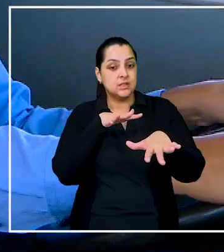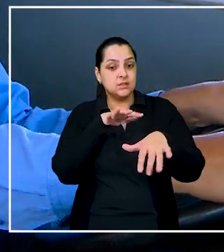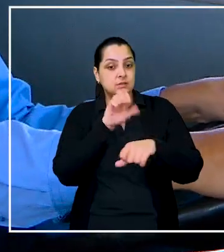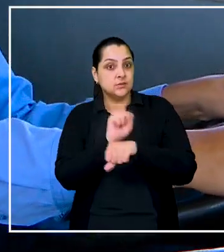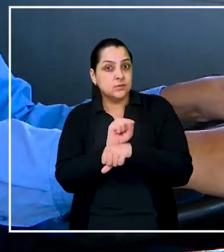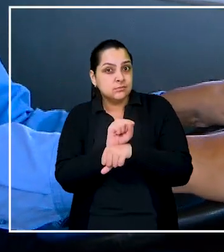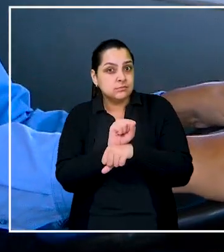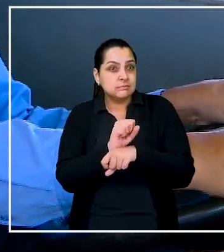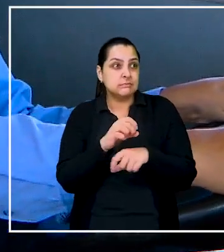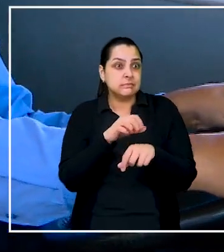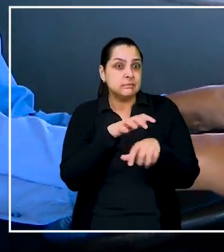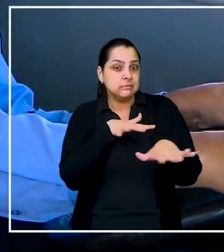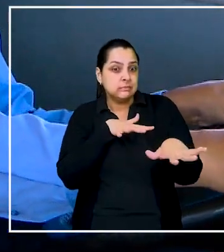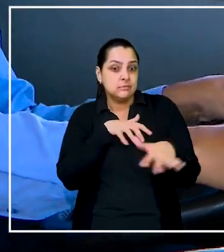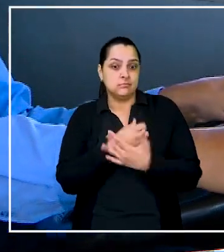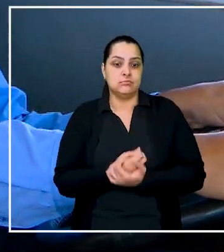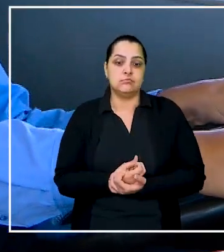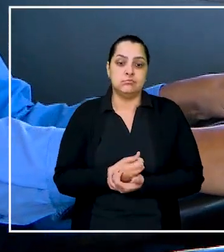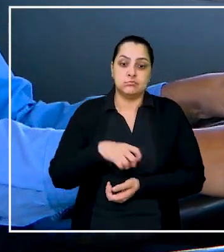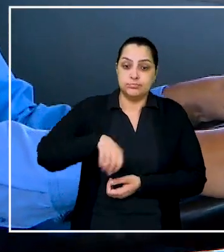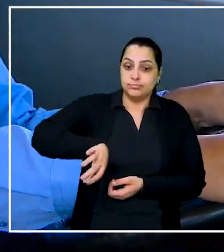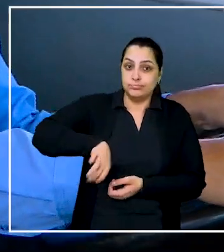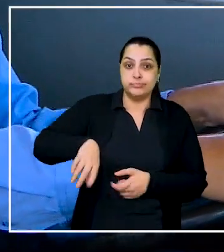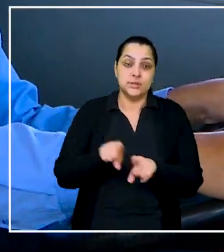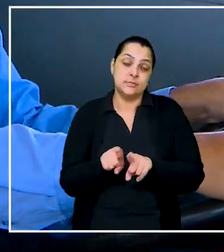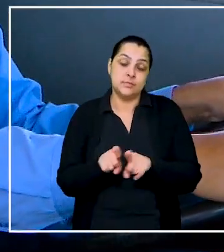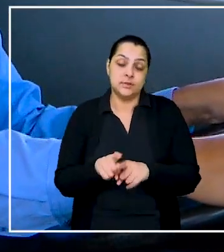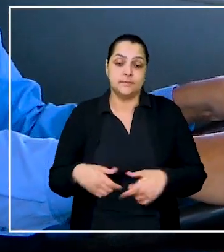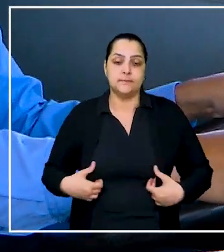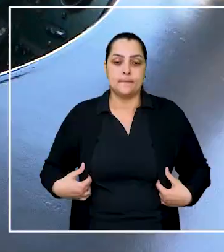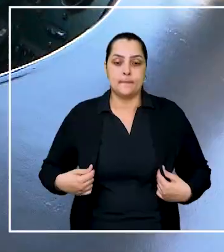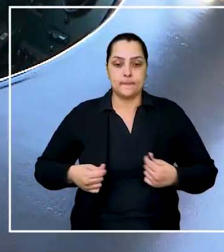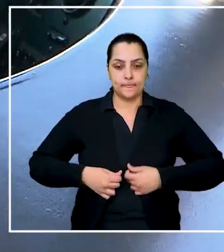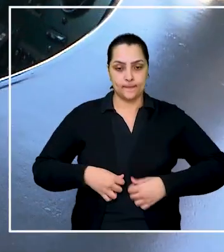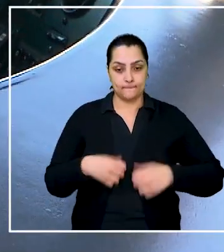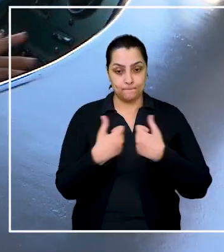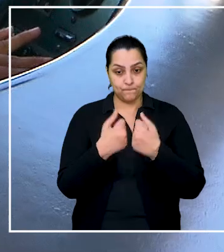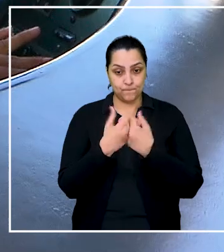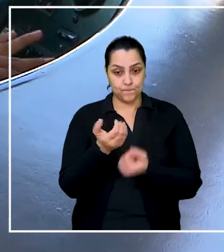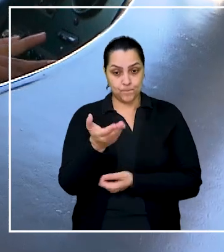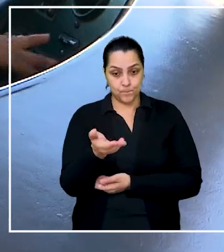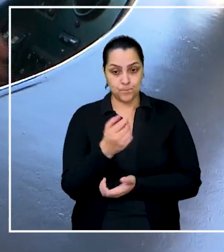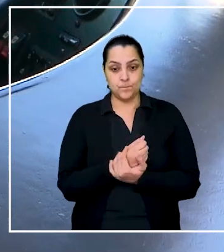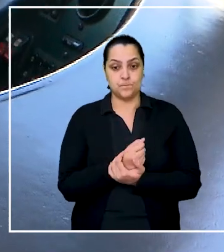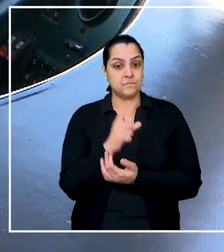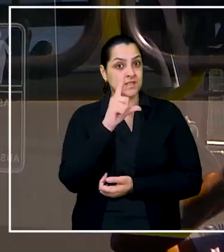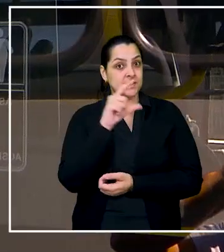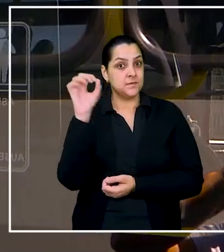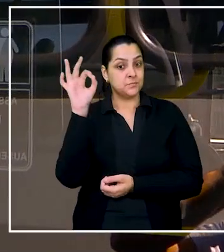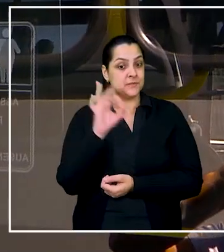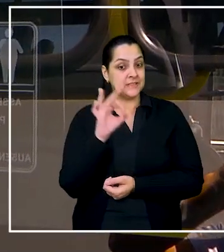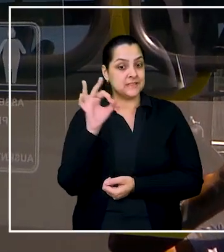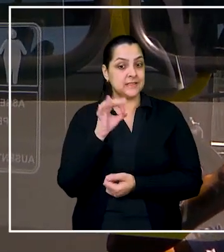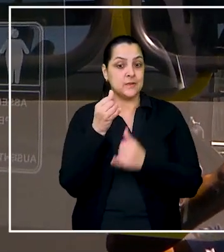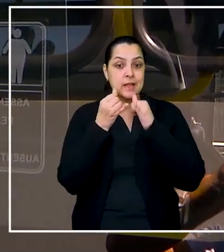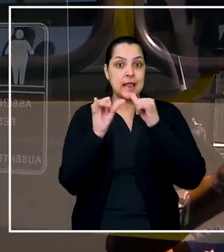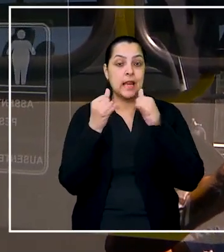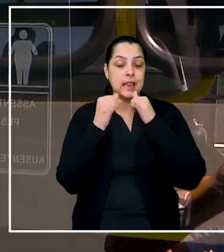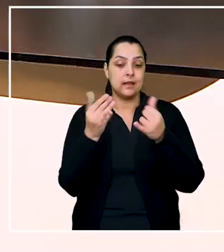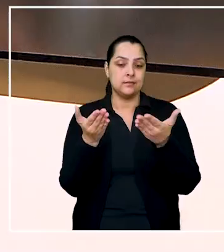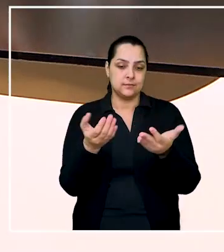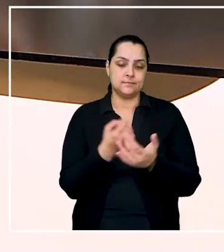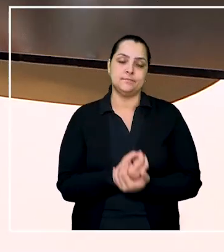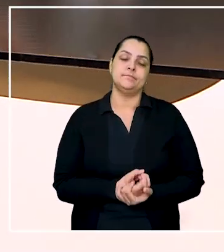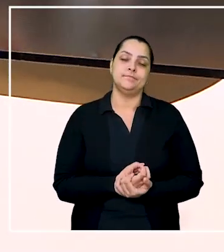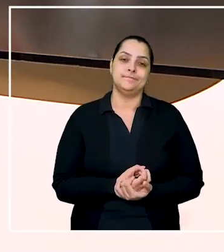trânsito parado e, consequentemente, a emissão de gás carbônico. O ônibus que Alexandre dirige é 100%